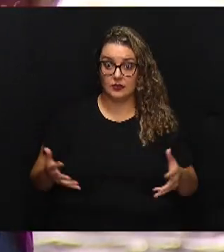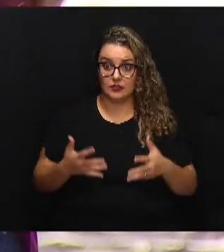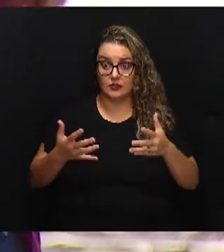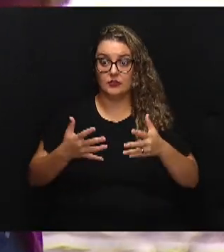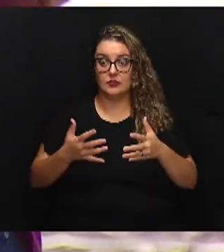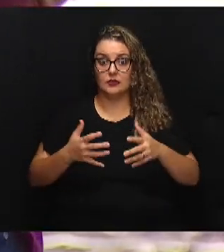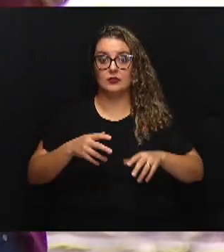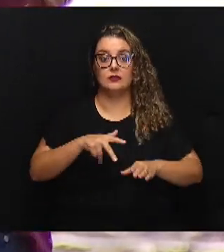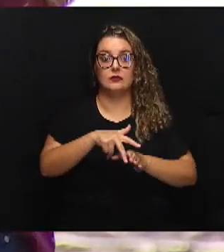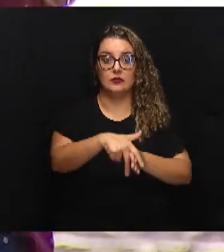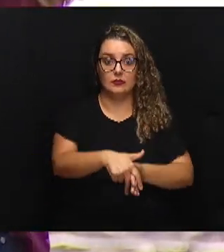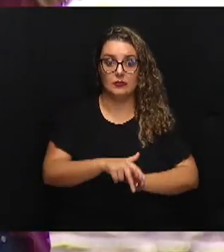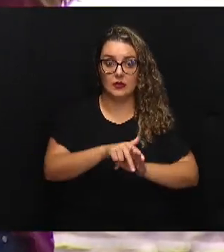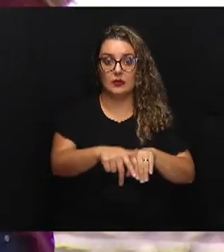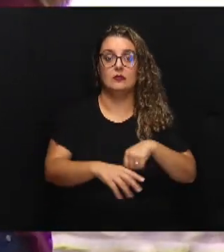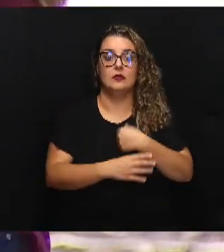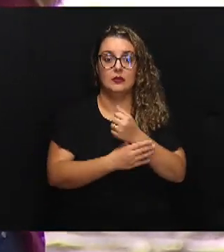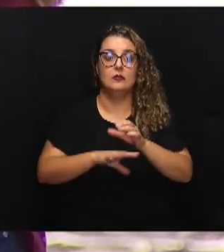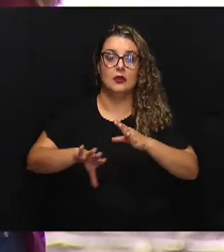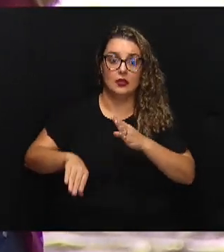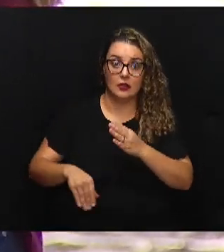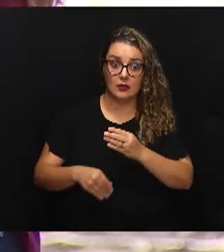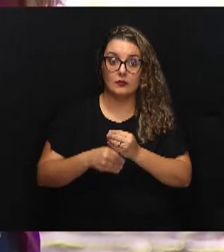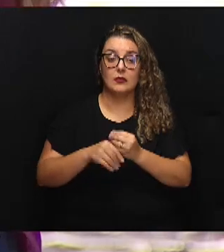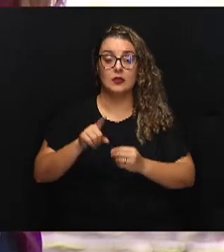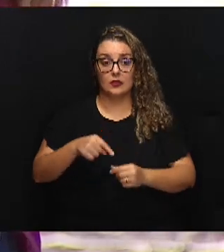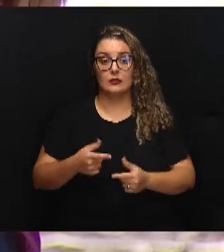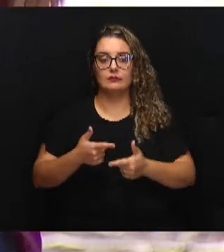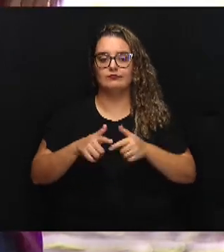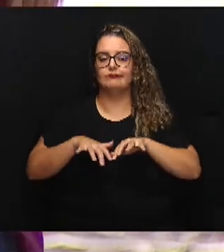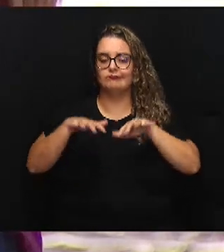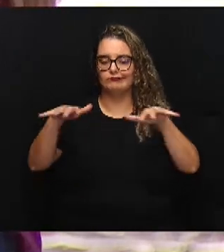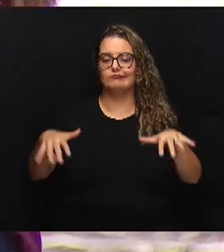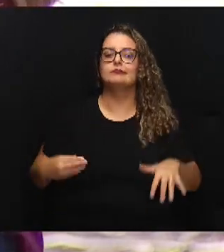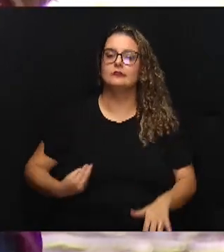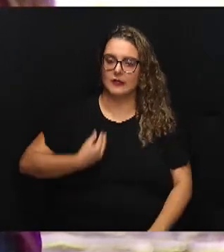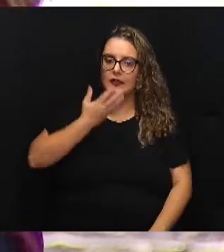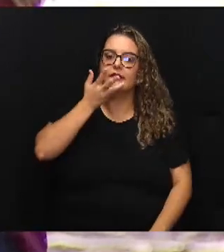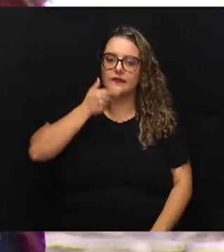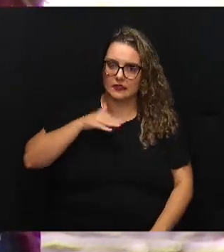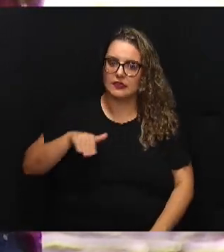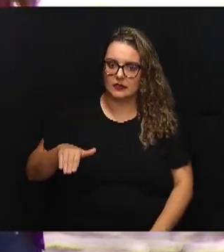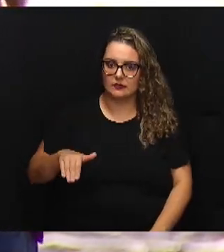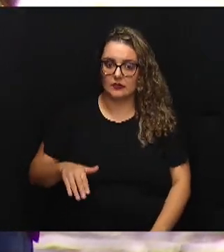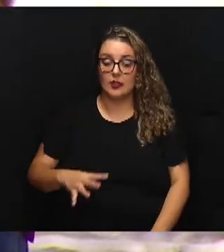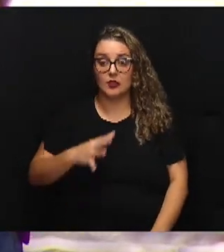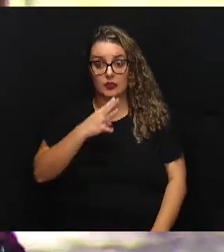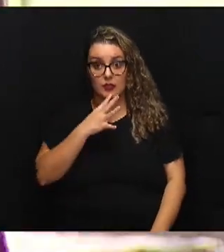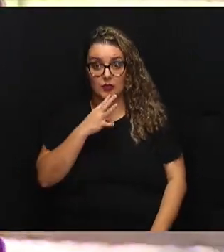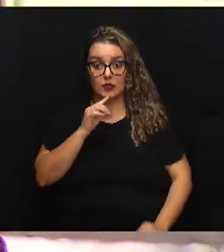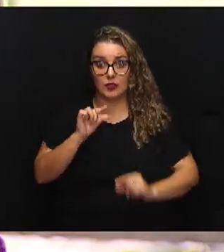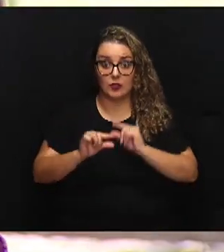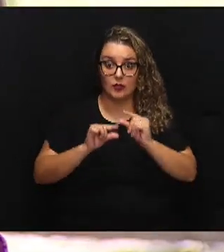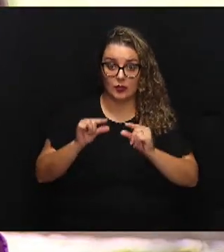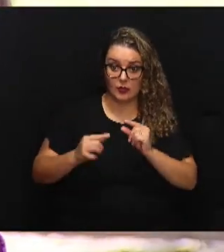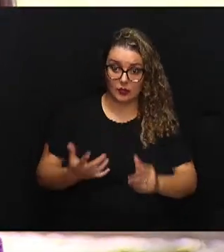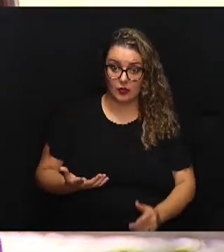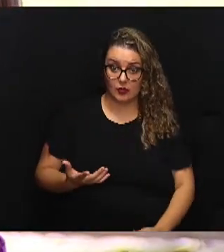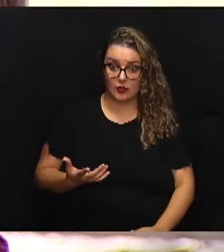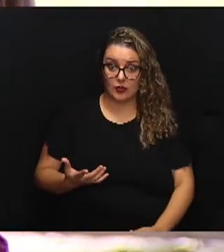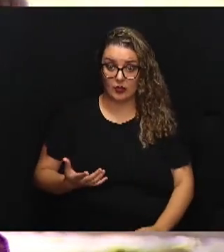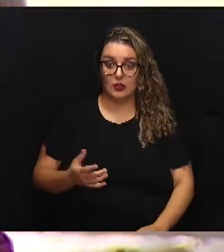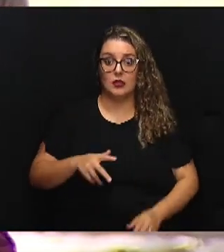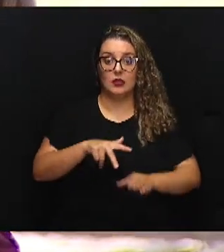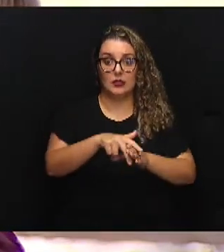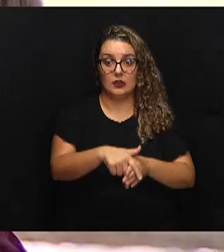terapia complementar que é um divisor de águas nas vidas das crianças. Então eu conhecia um pouco da